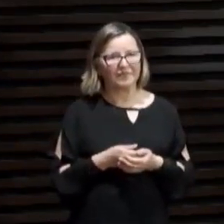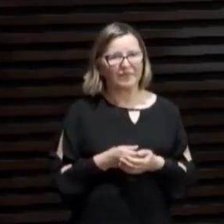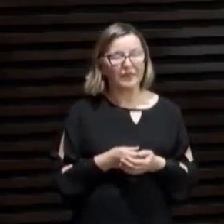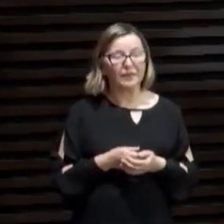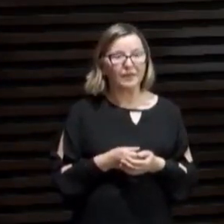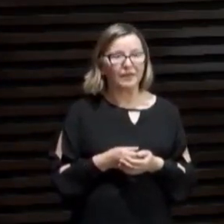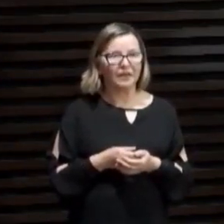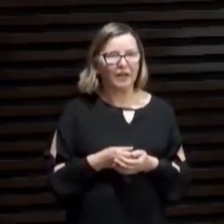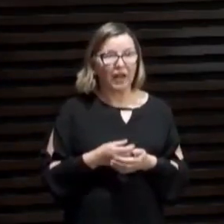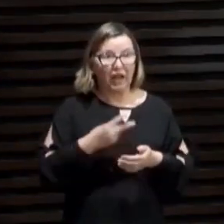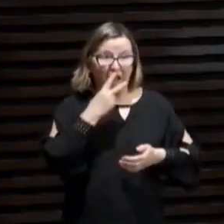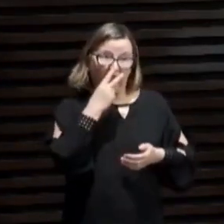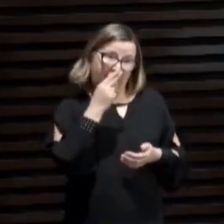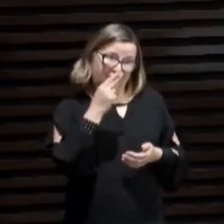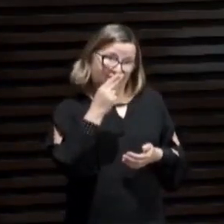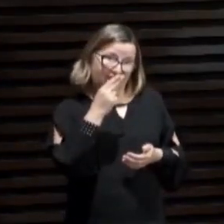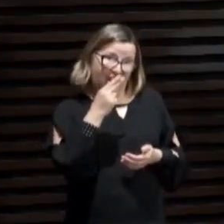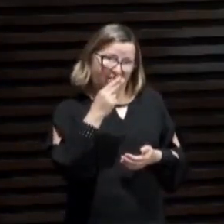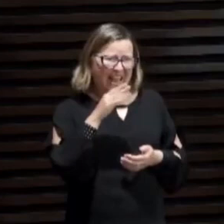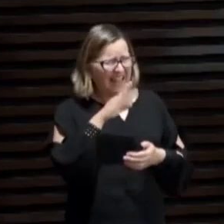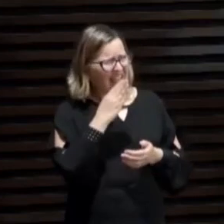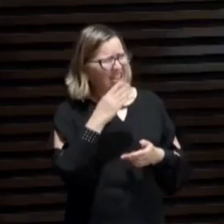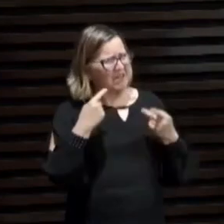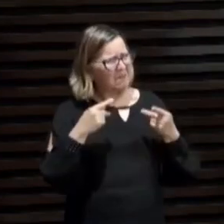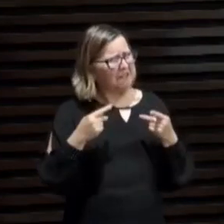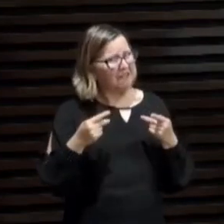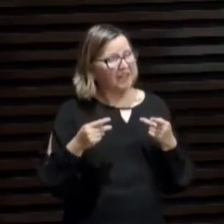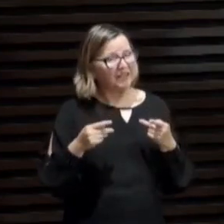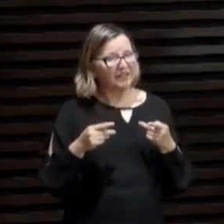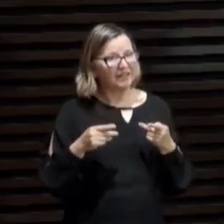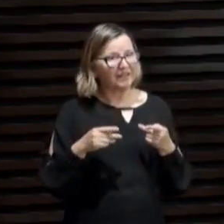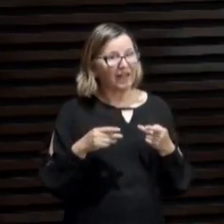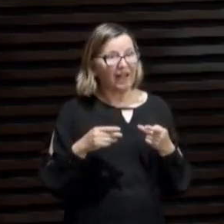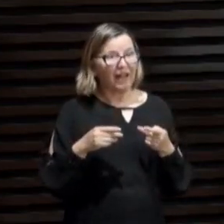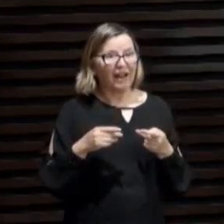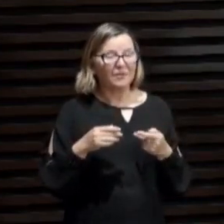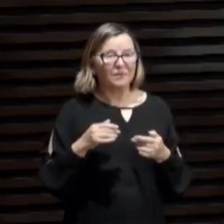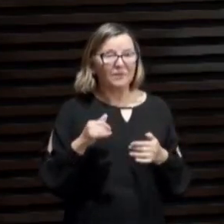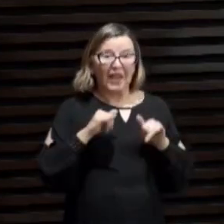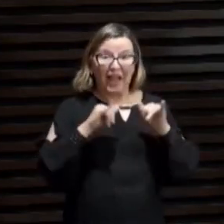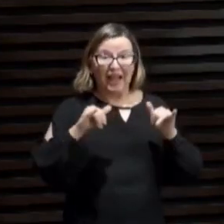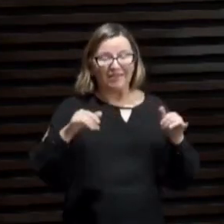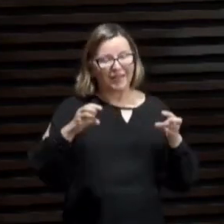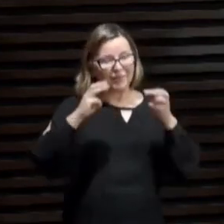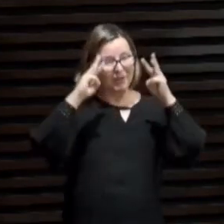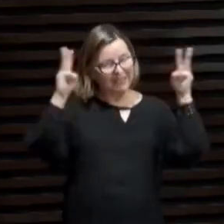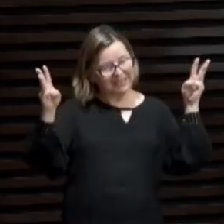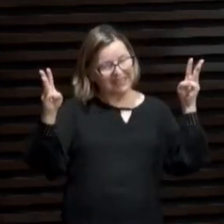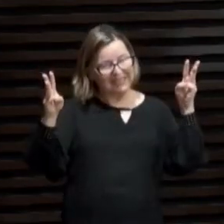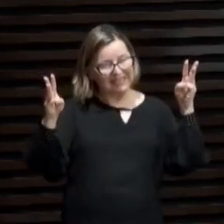de falso profeta. E quando a notícia chegou até Moisés, seu assistente Josué